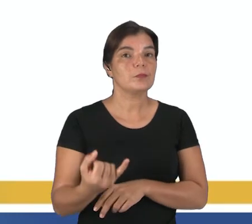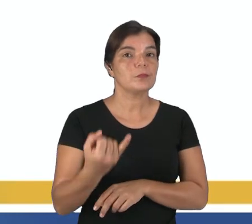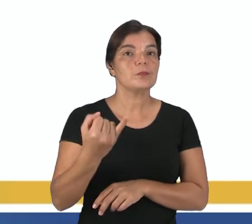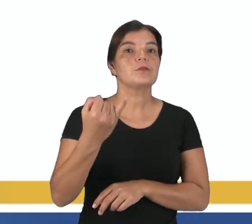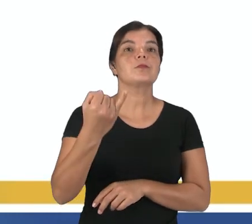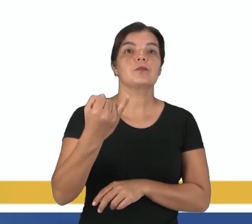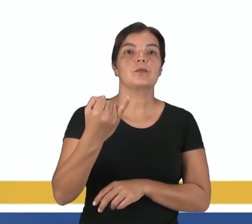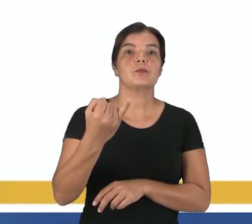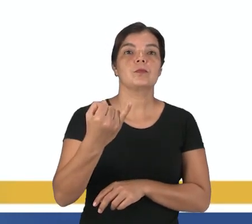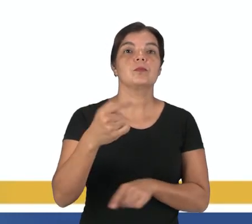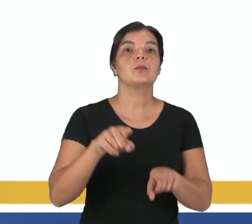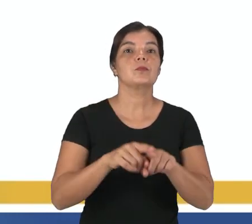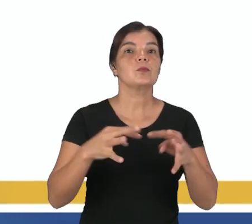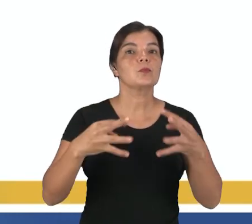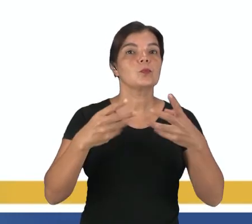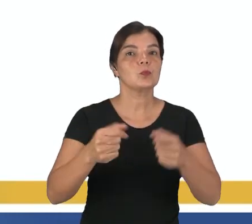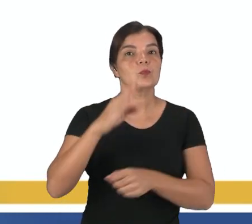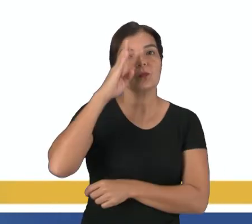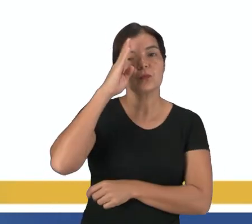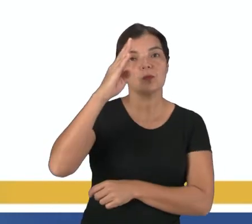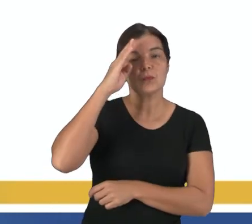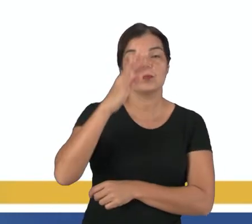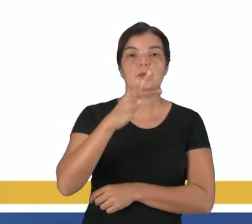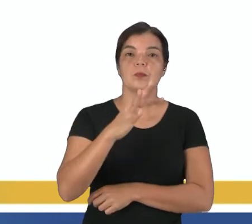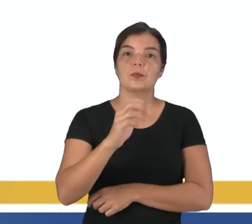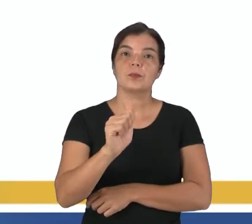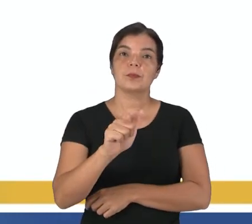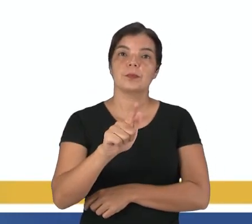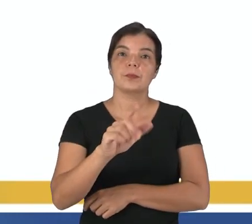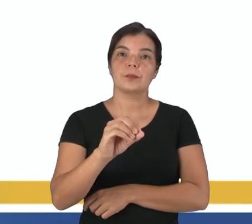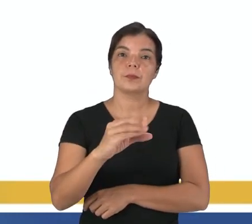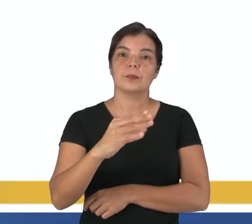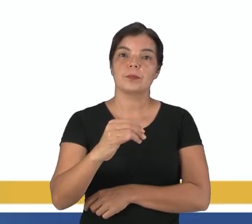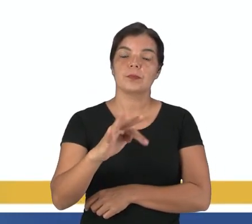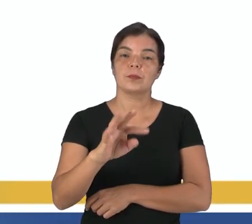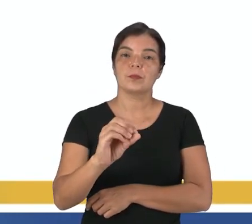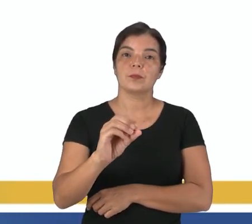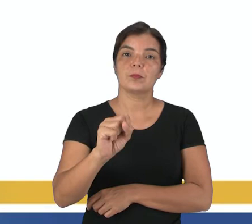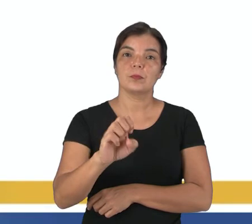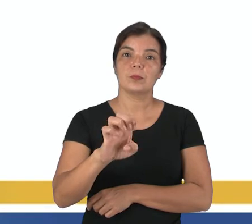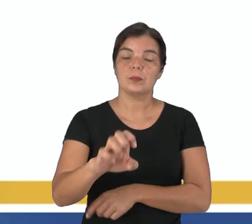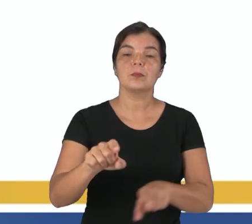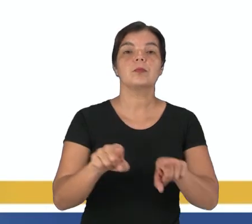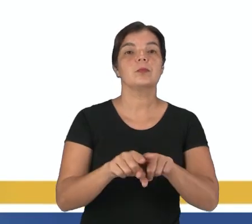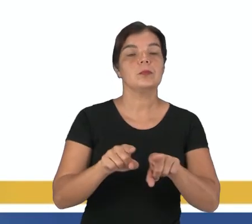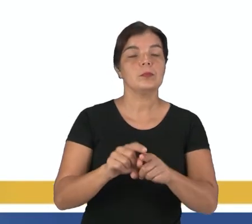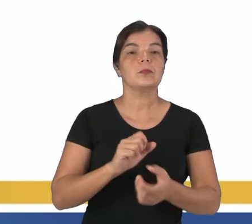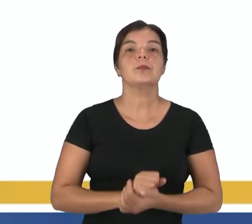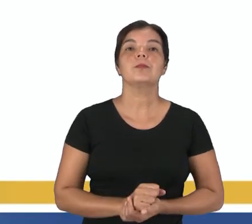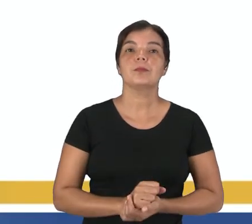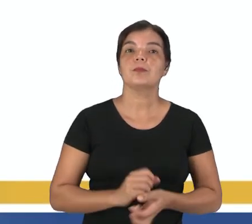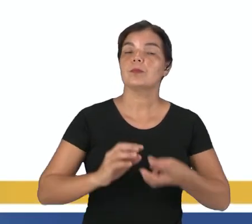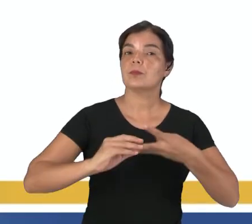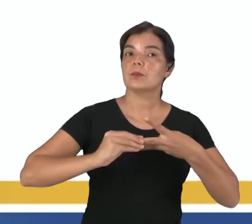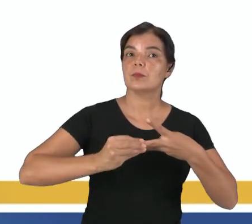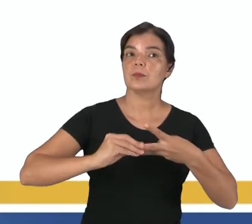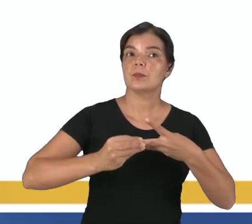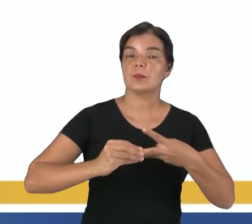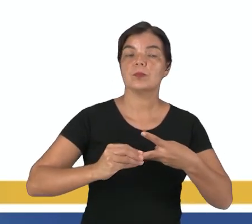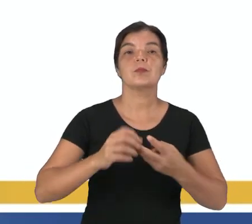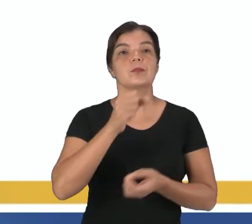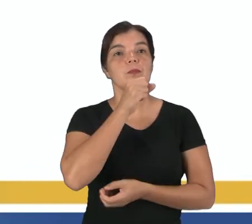importante ressaltar que a principal função desse macrófago é fazer a fagocitose dessas